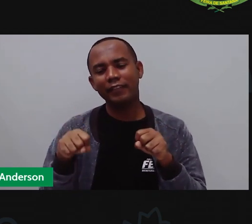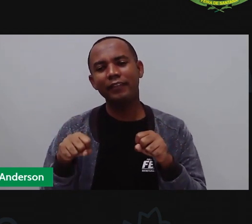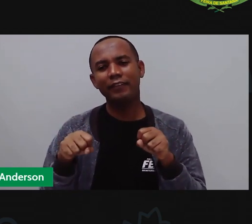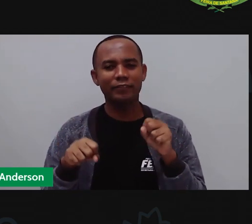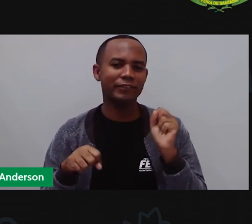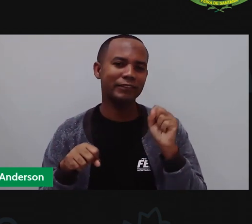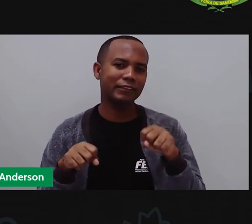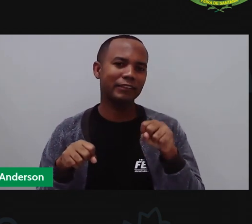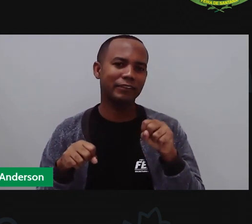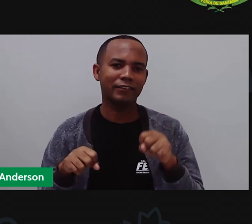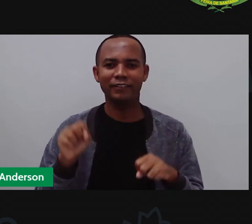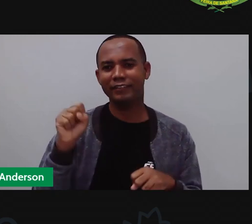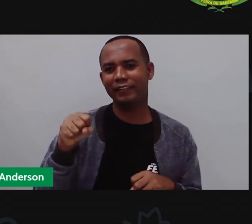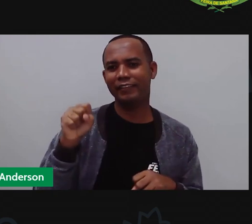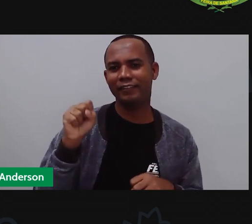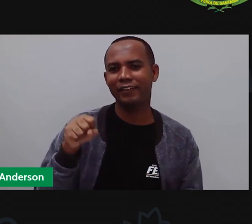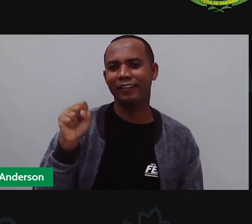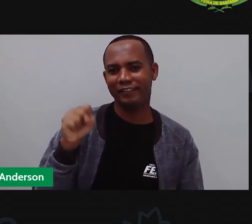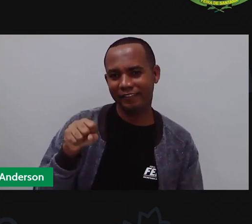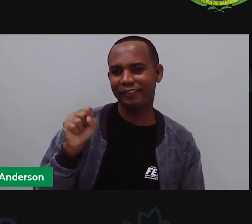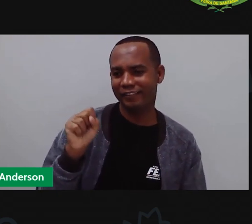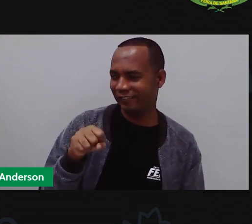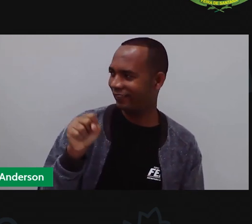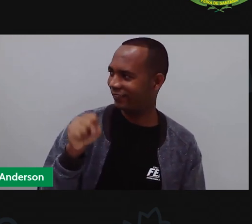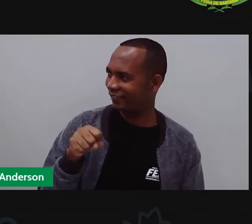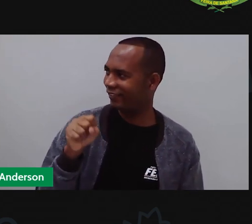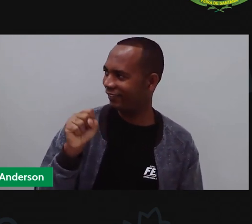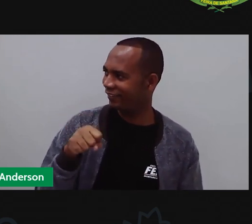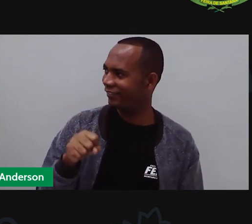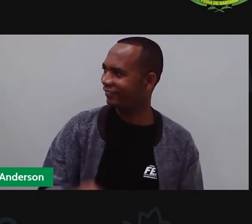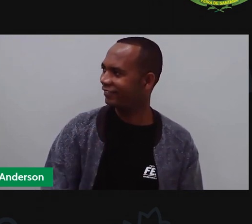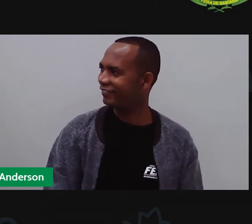é. Como é?